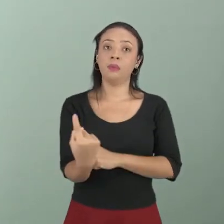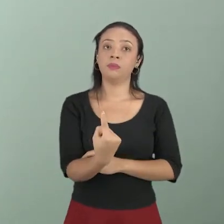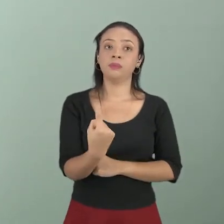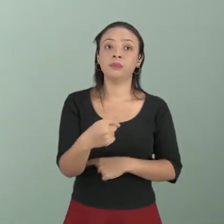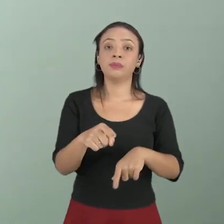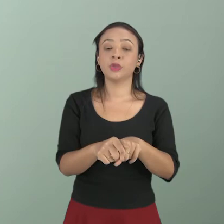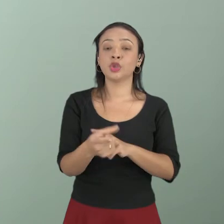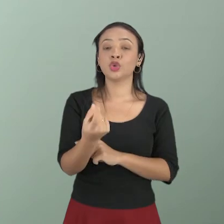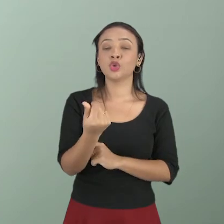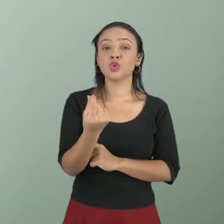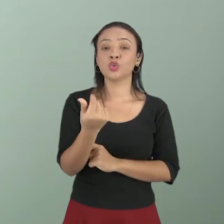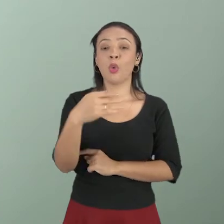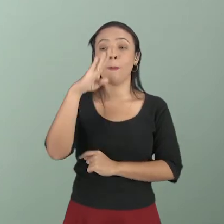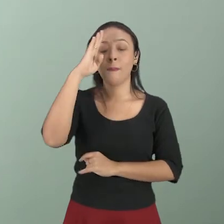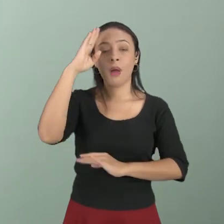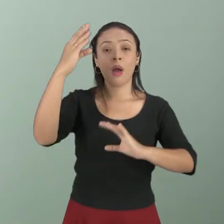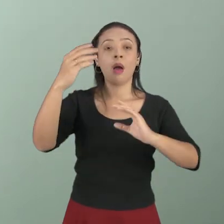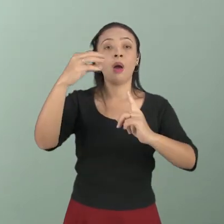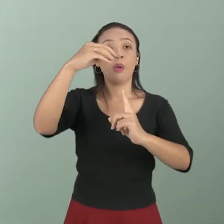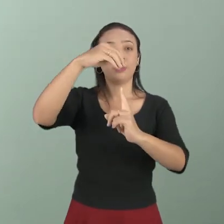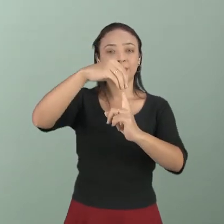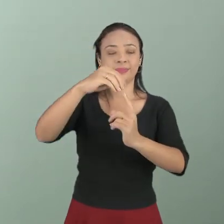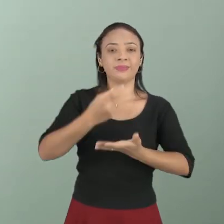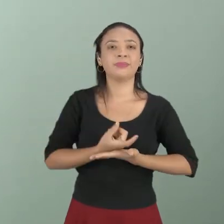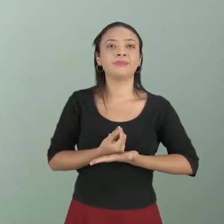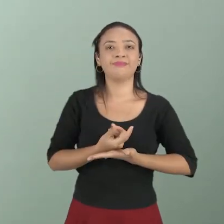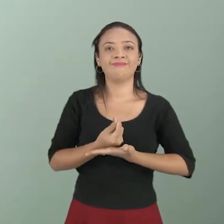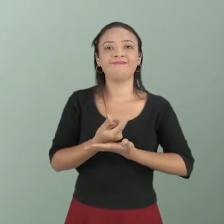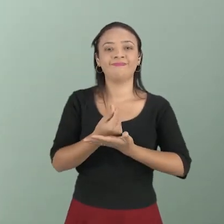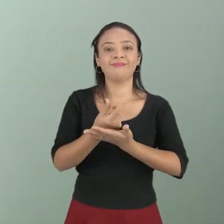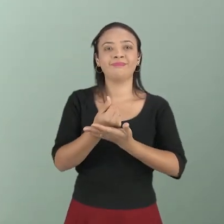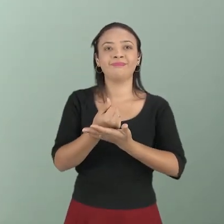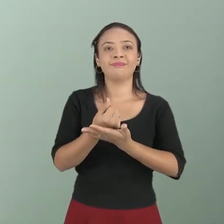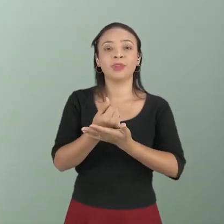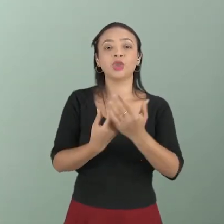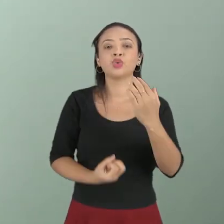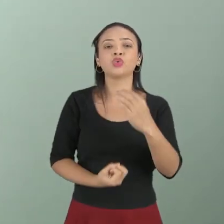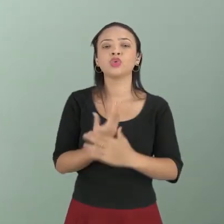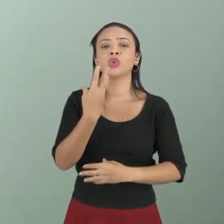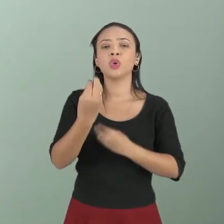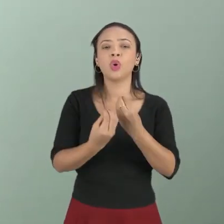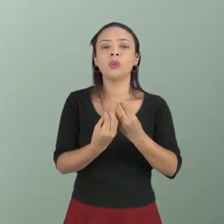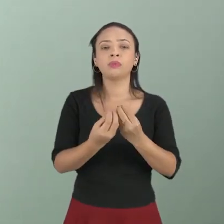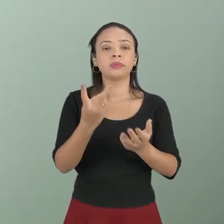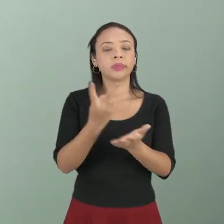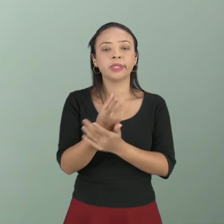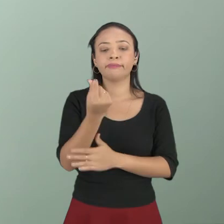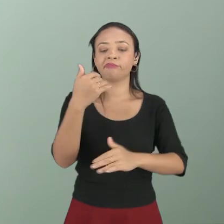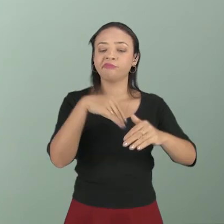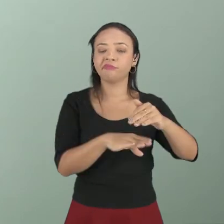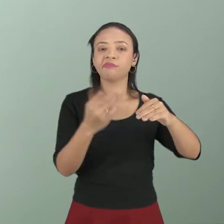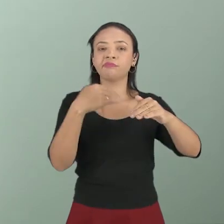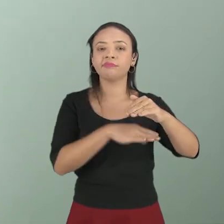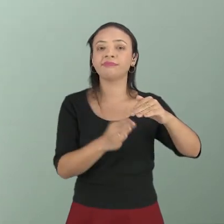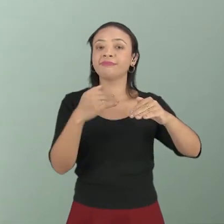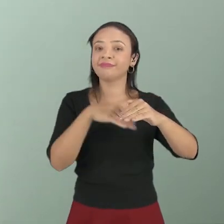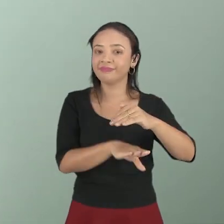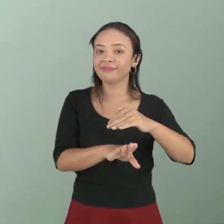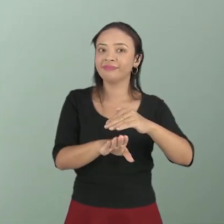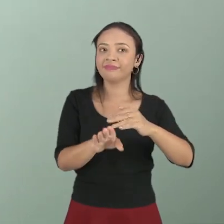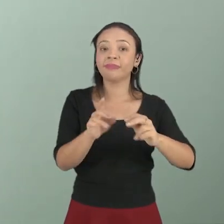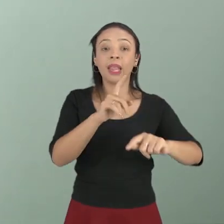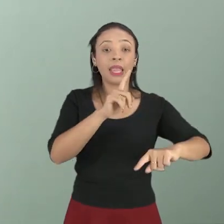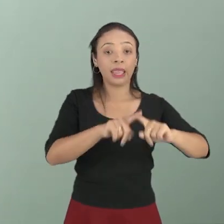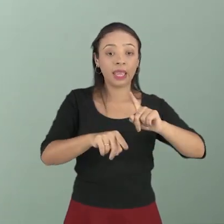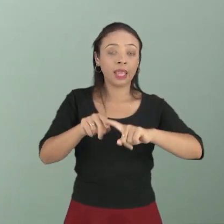lucro é o principal objetivo do capitalismo, que vem proveniente de quê? Da acumulação de capital, de acumulação de bens,